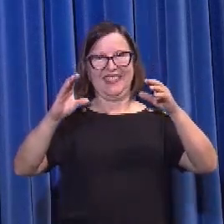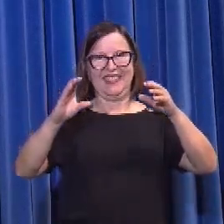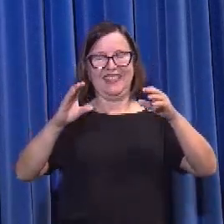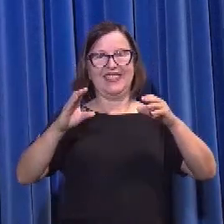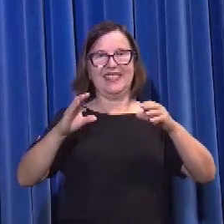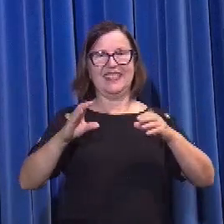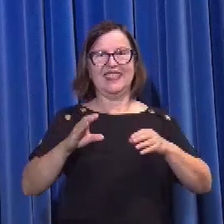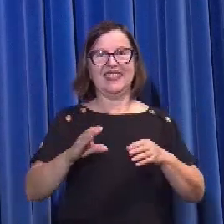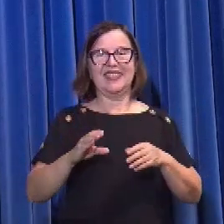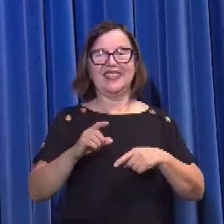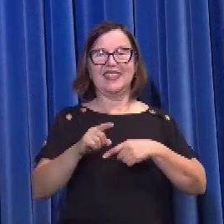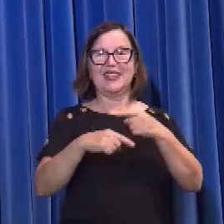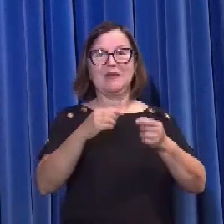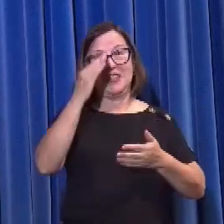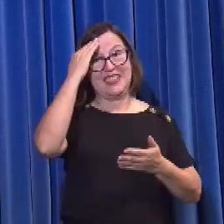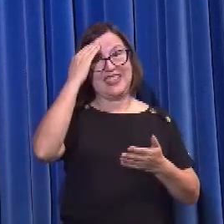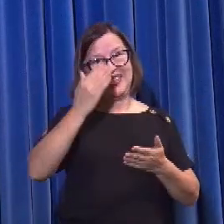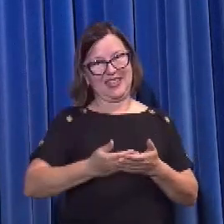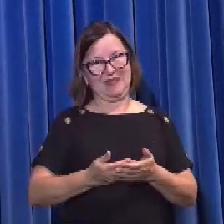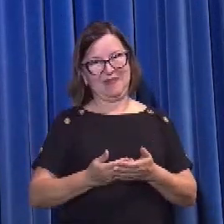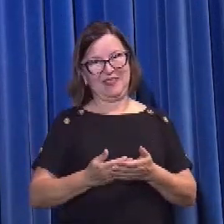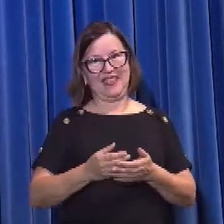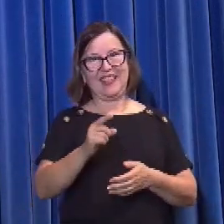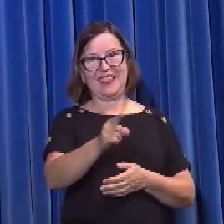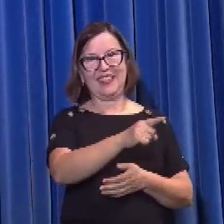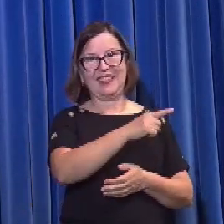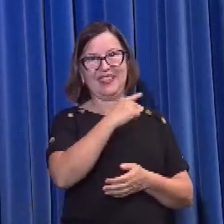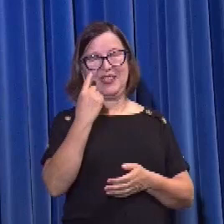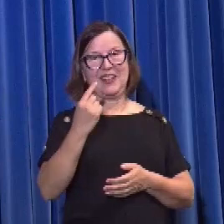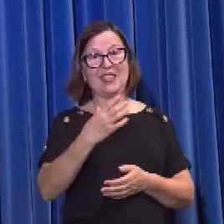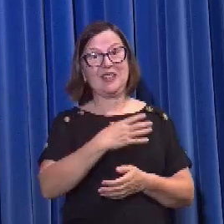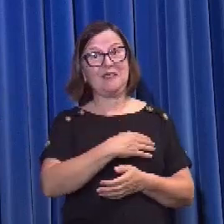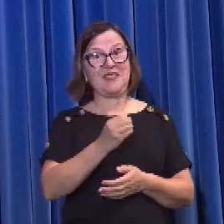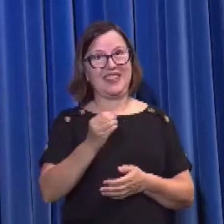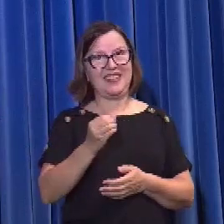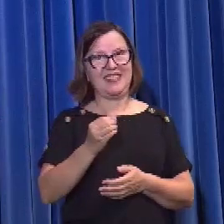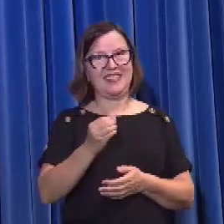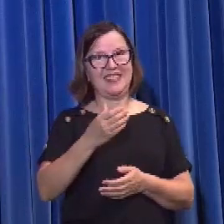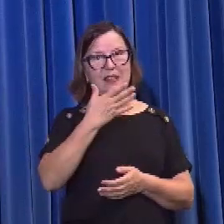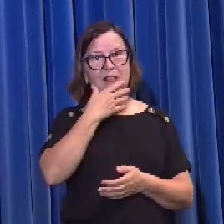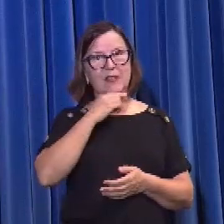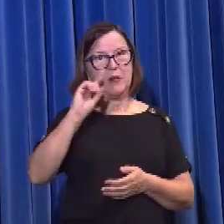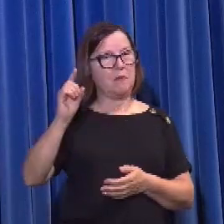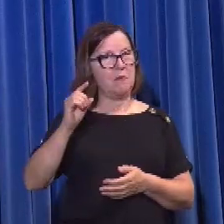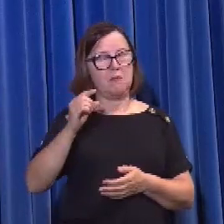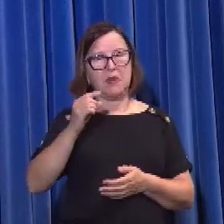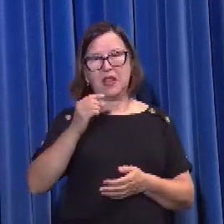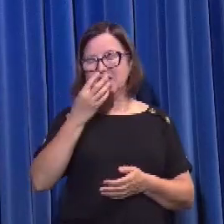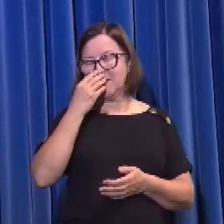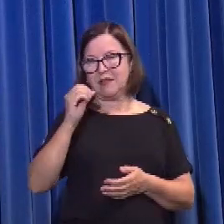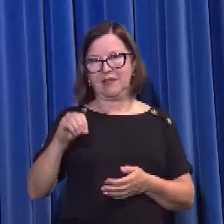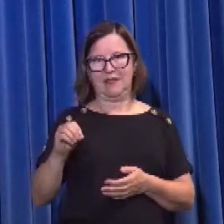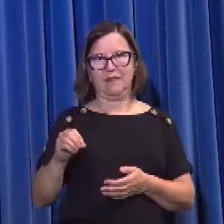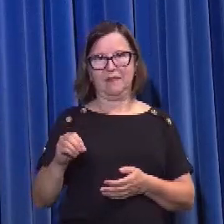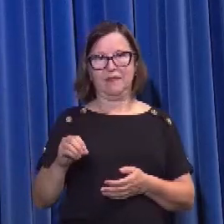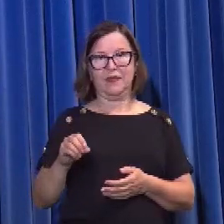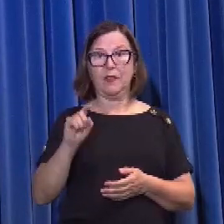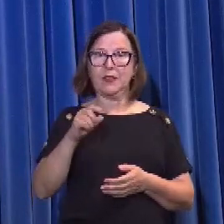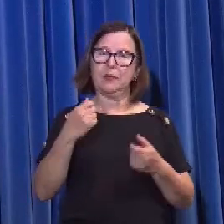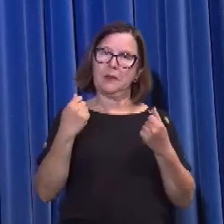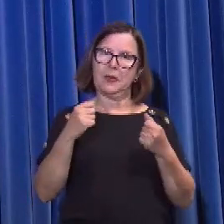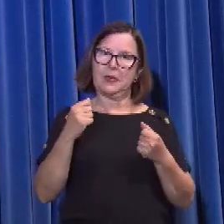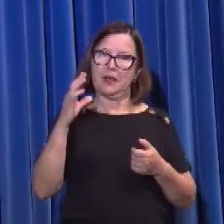E o nosso Pai não vai te abandonar. Você tem que compreender isso, e eu também.